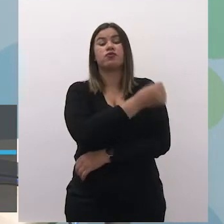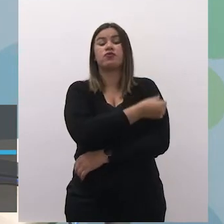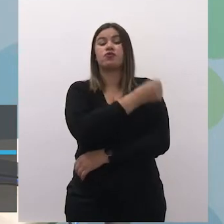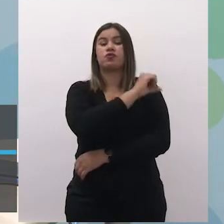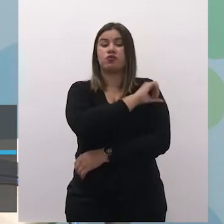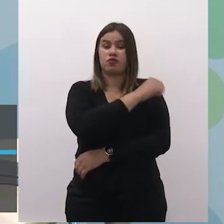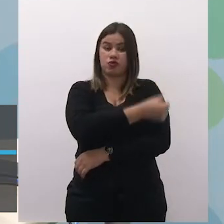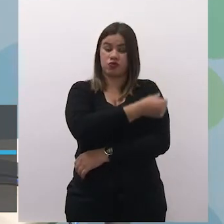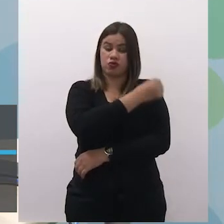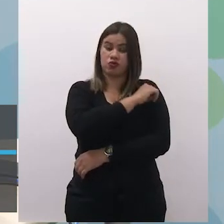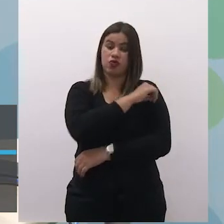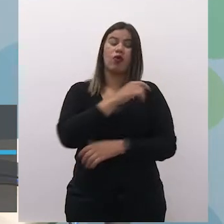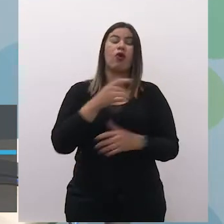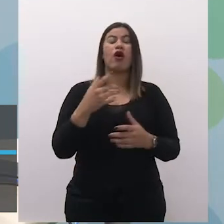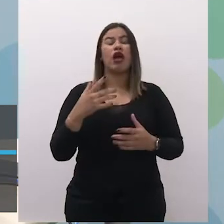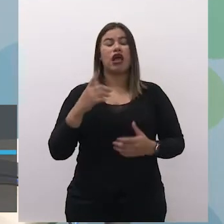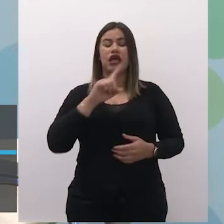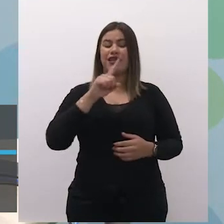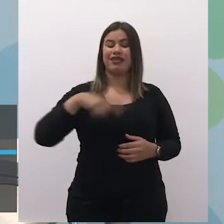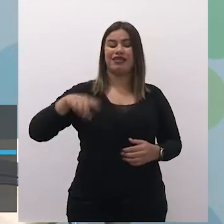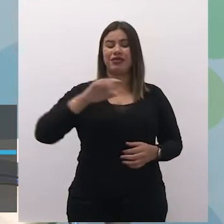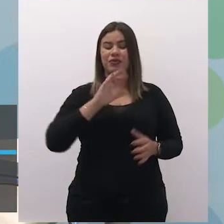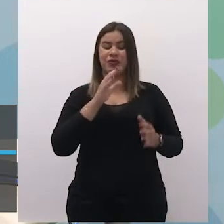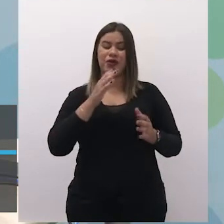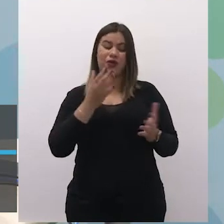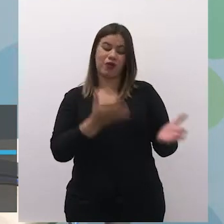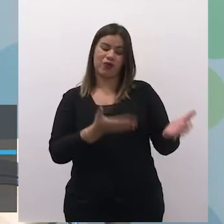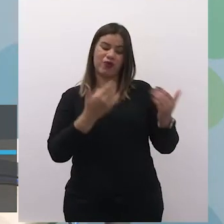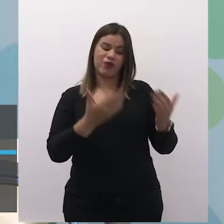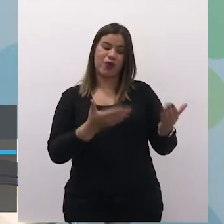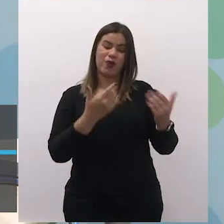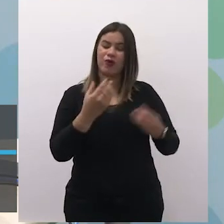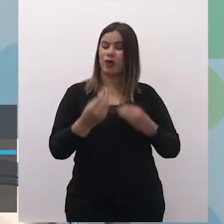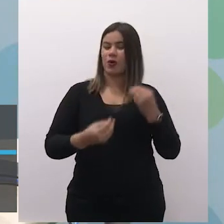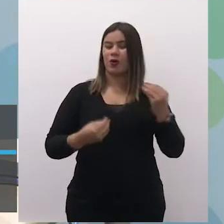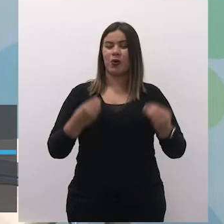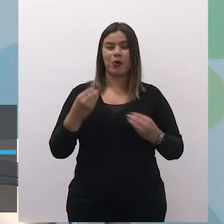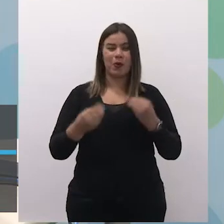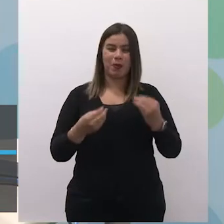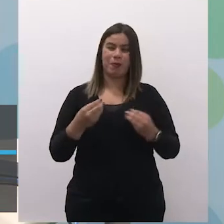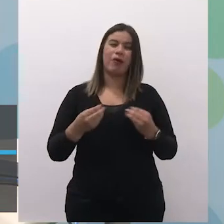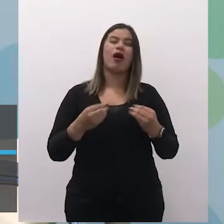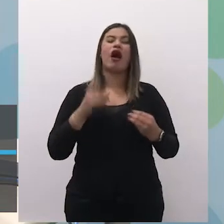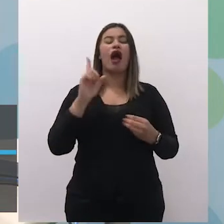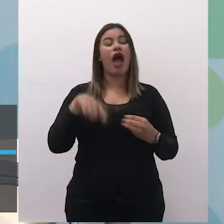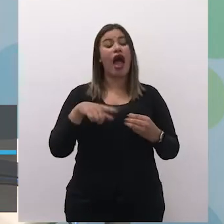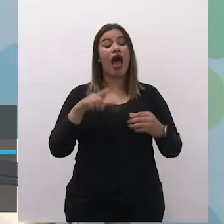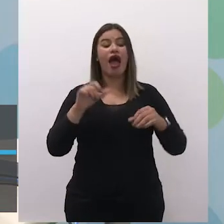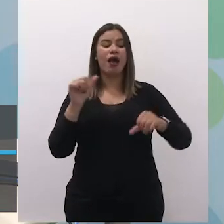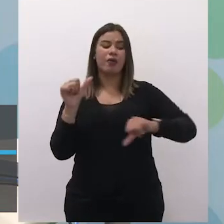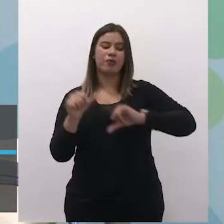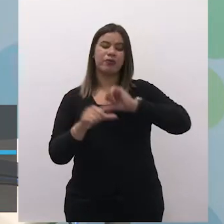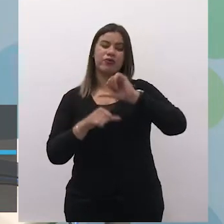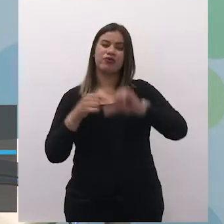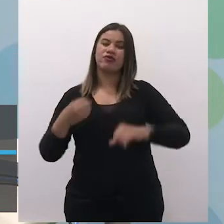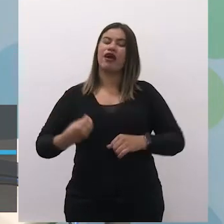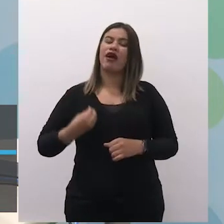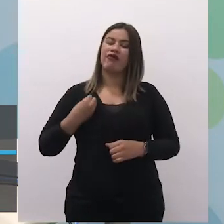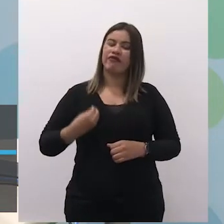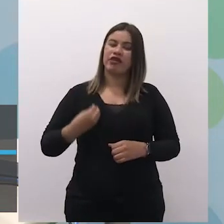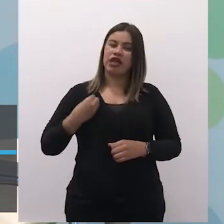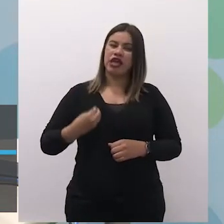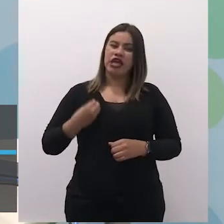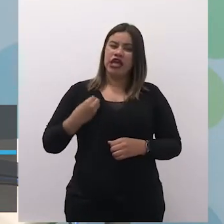um pouco desse caos, né? Que a adolescência é uma etapa de transição da vida, né?